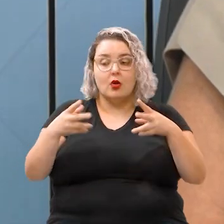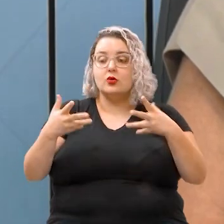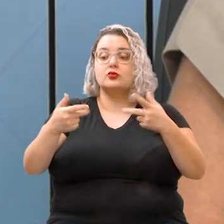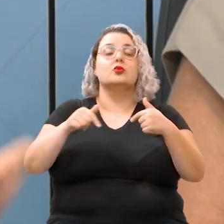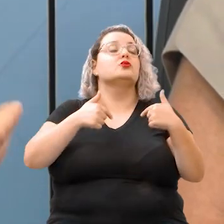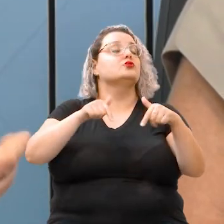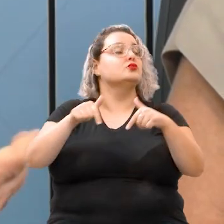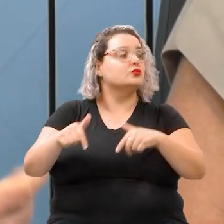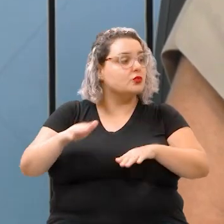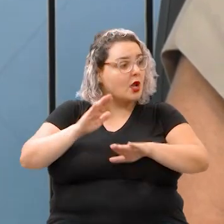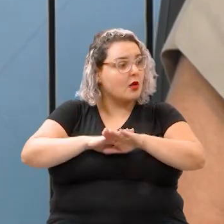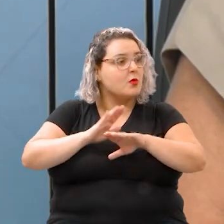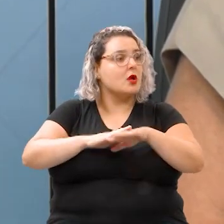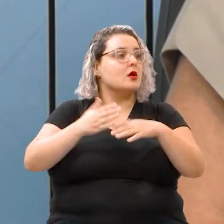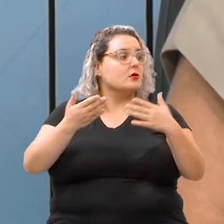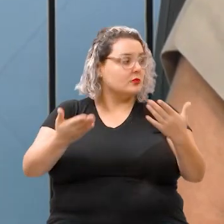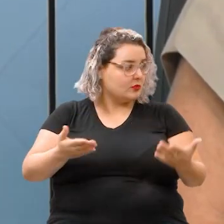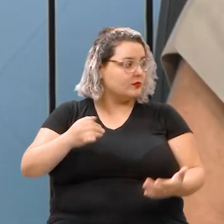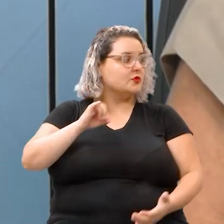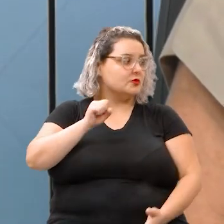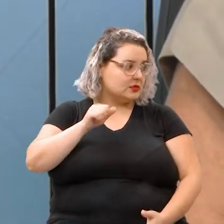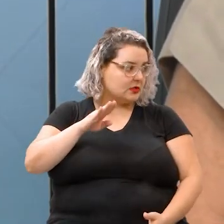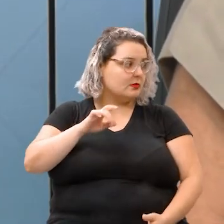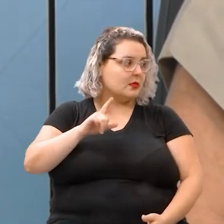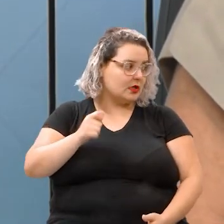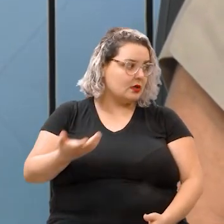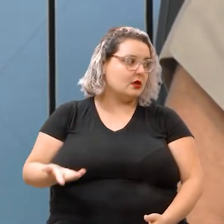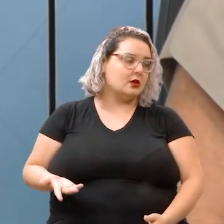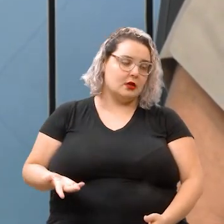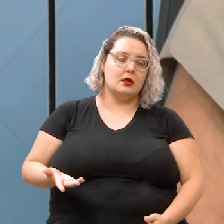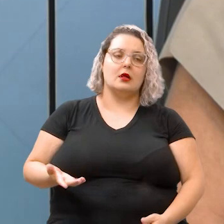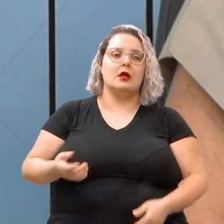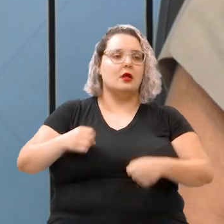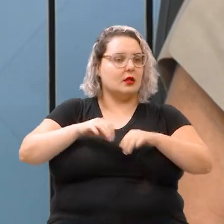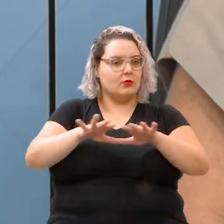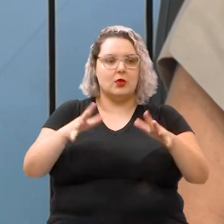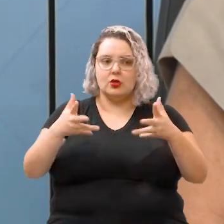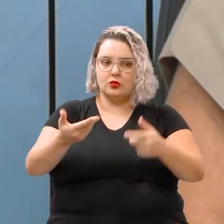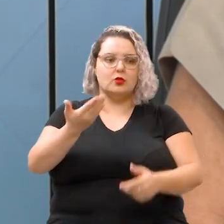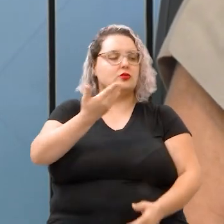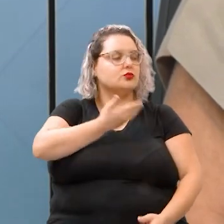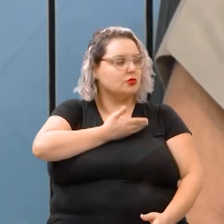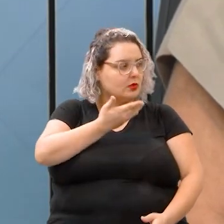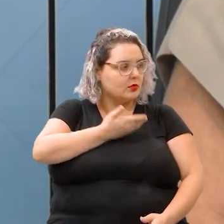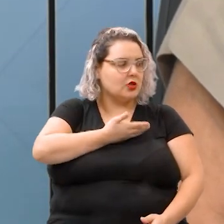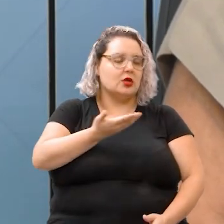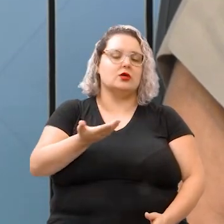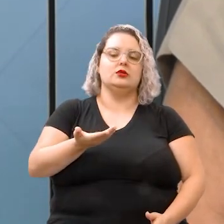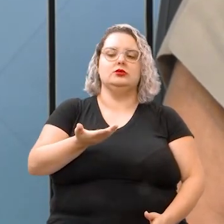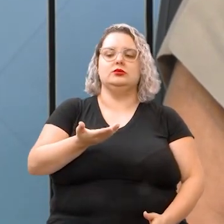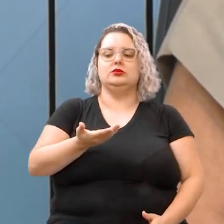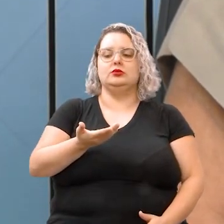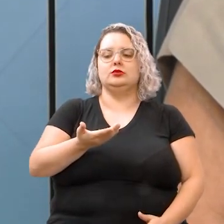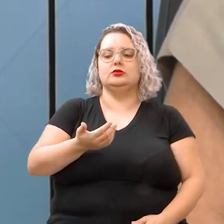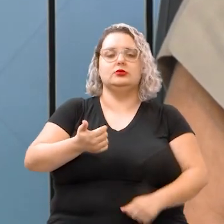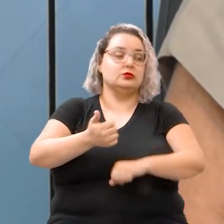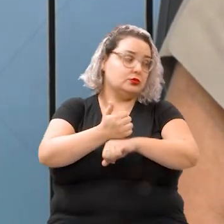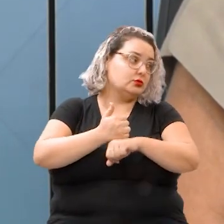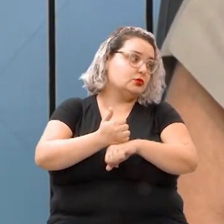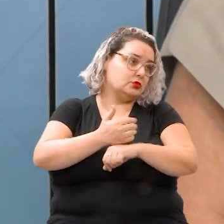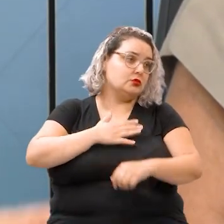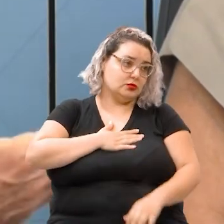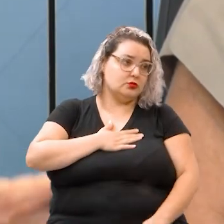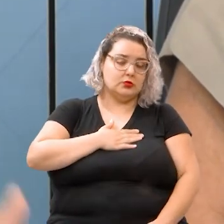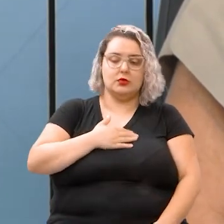todo o trabalho exercido, Isabela, leva para todos os seus colegas de profissão, os